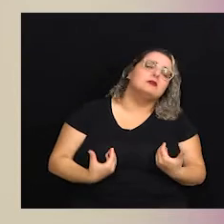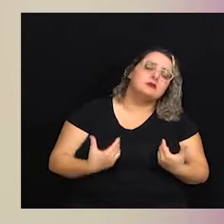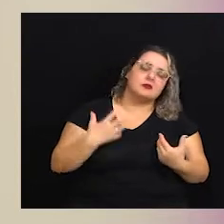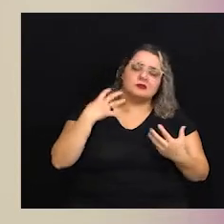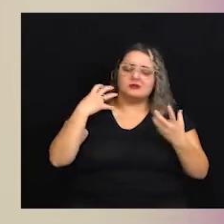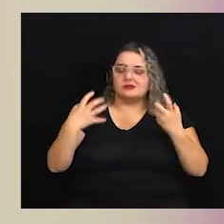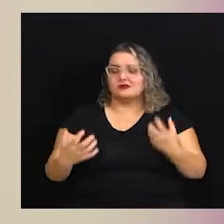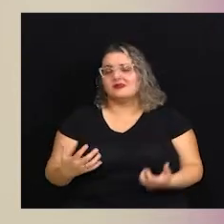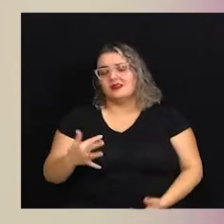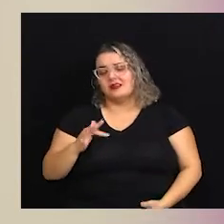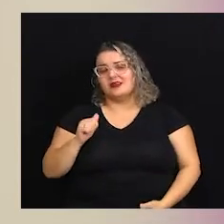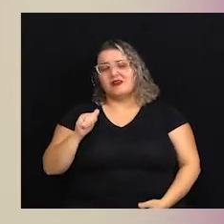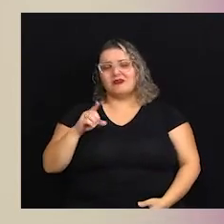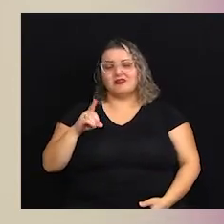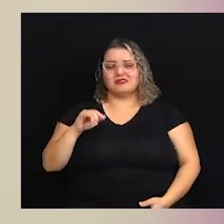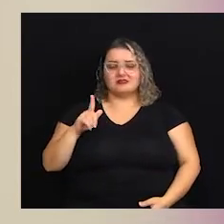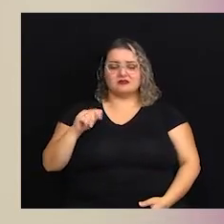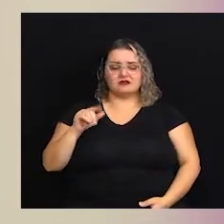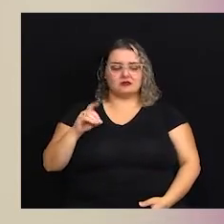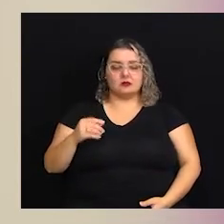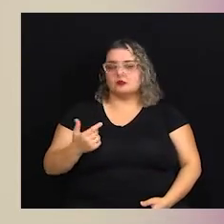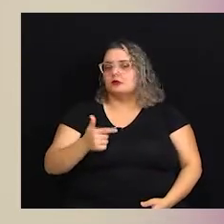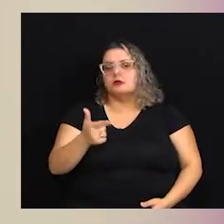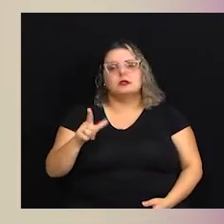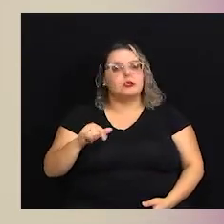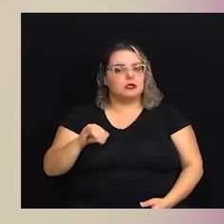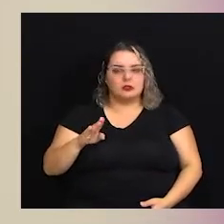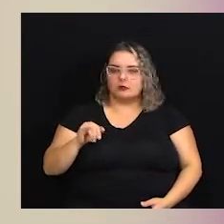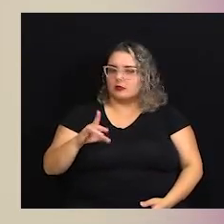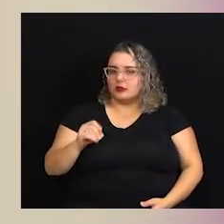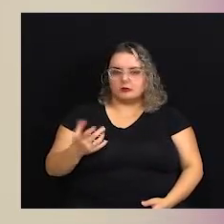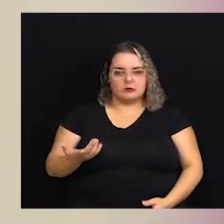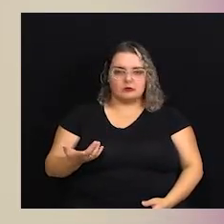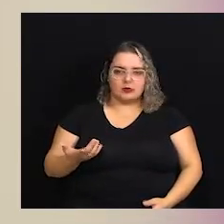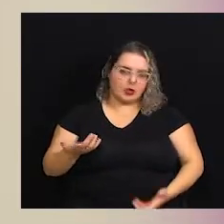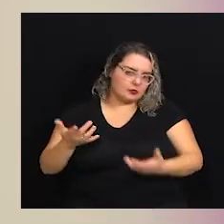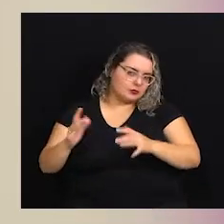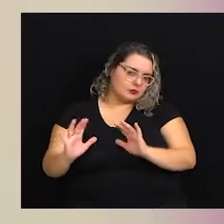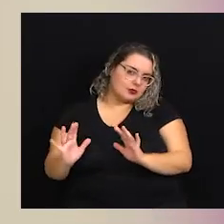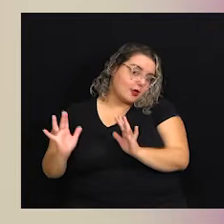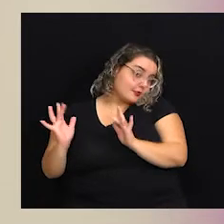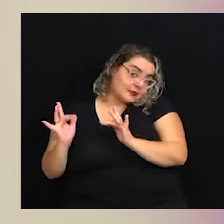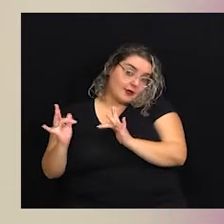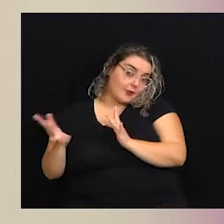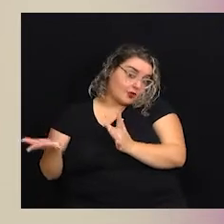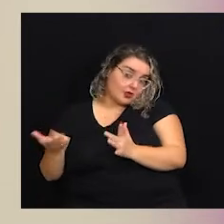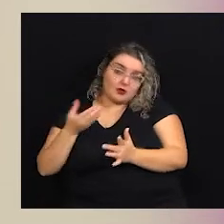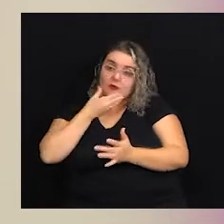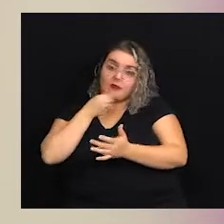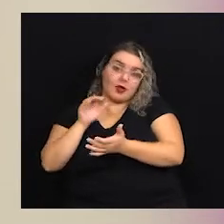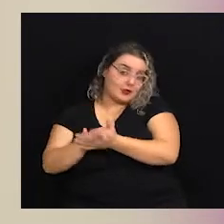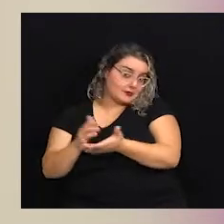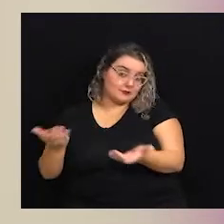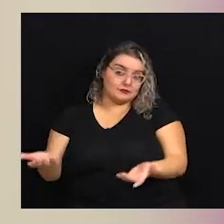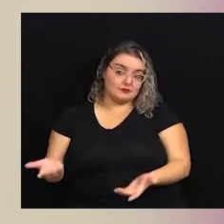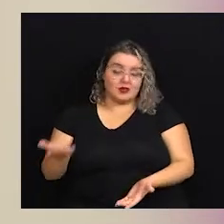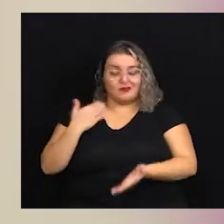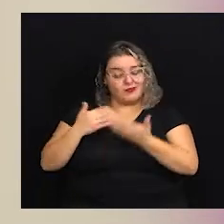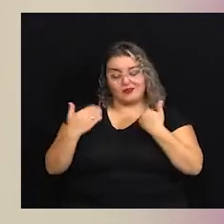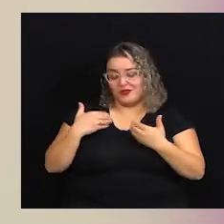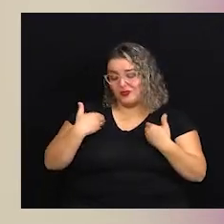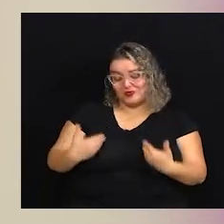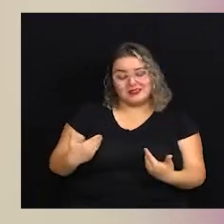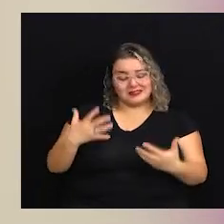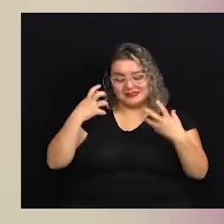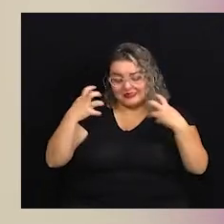Cansada, irritada, fadigada. Essa mulher não vai ter libido, ela não quer namorar com o maridão dela. Ela vai comer, porque eu estou